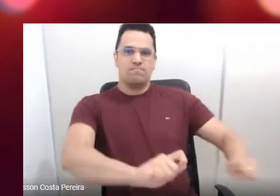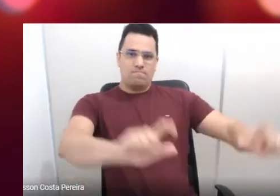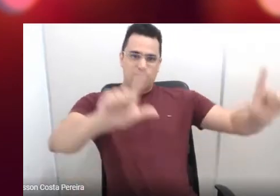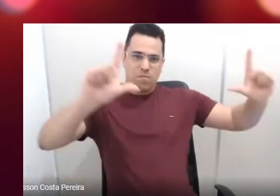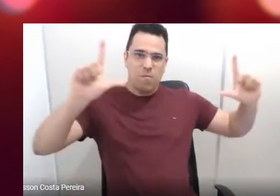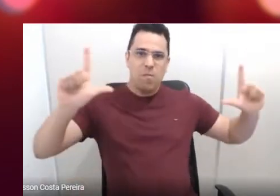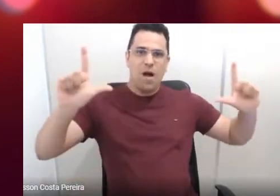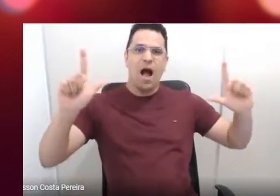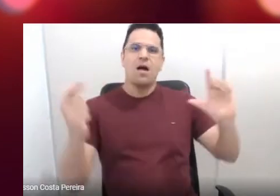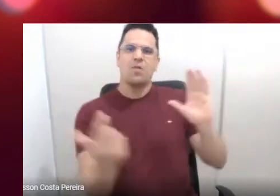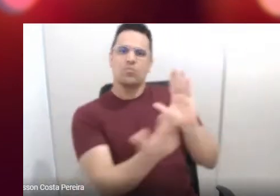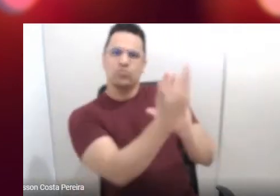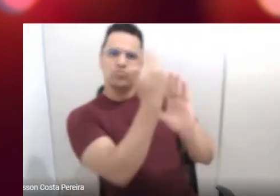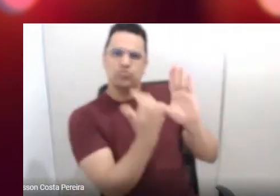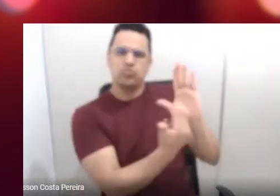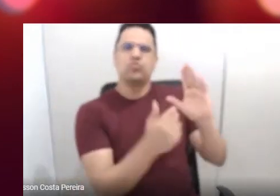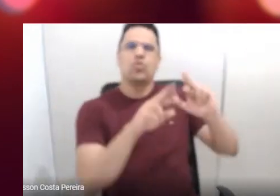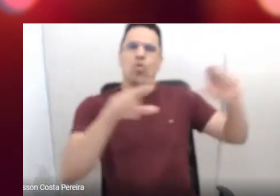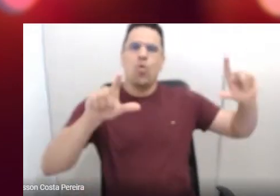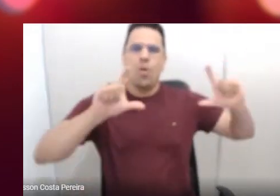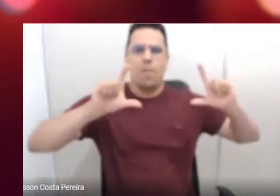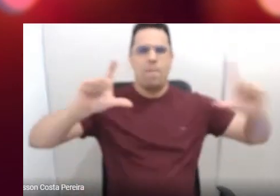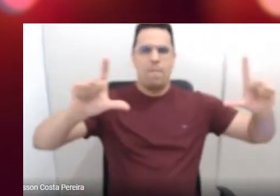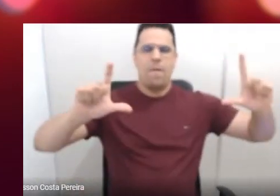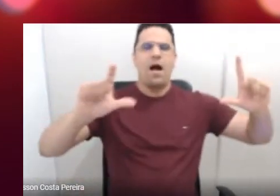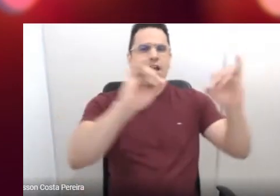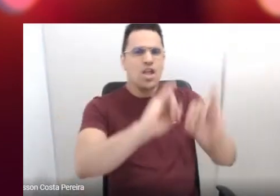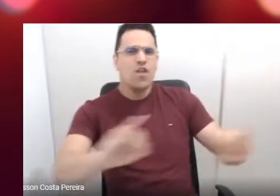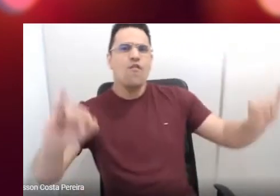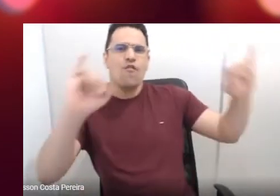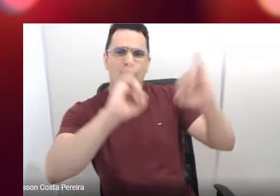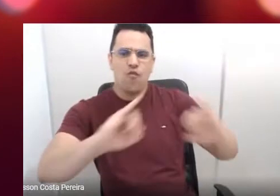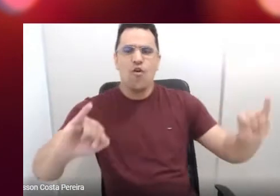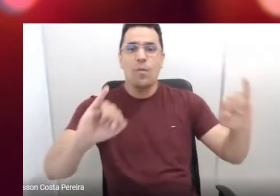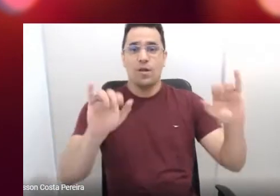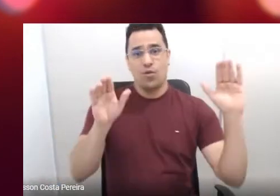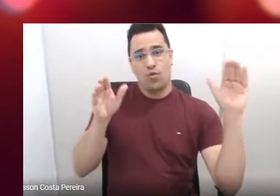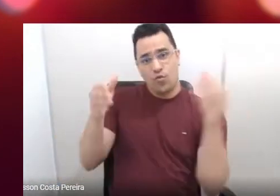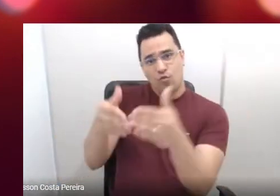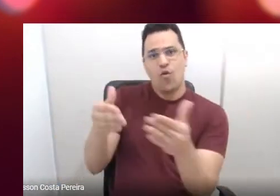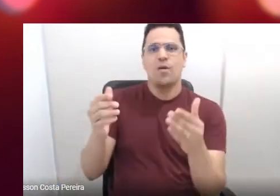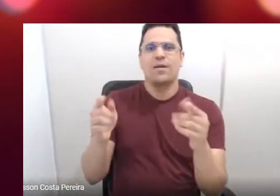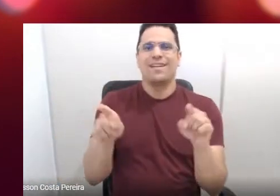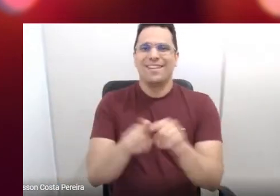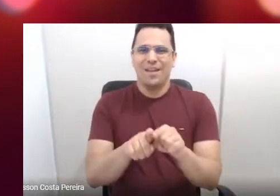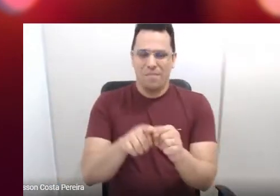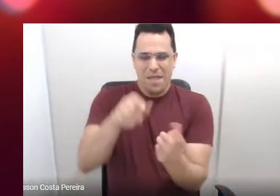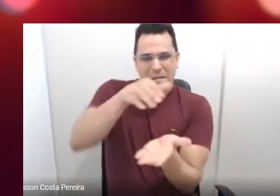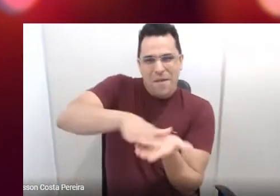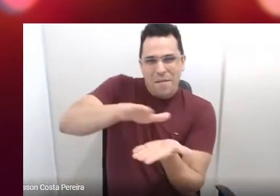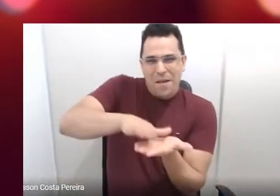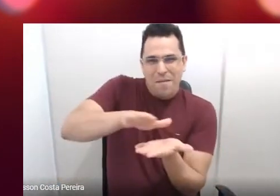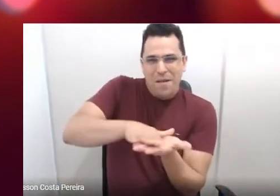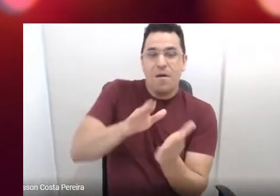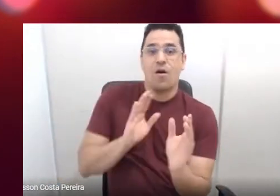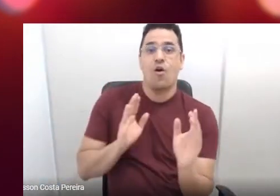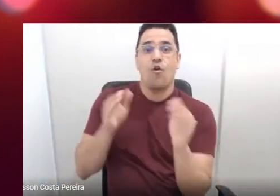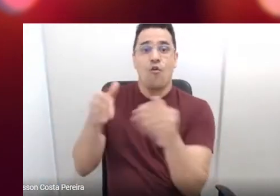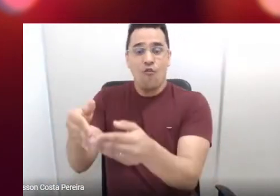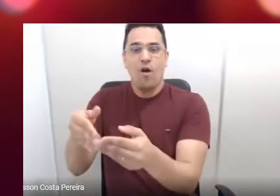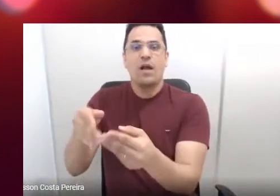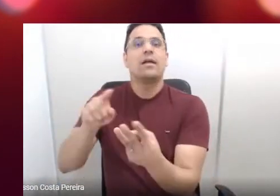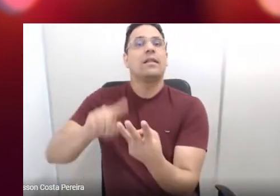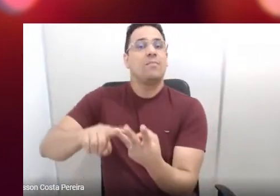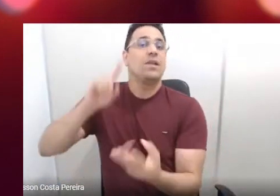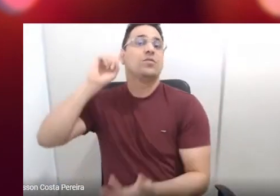de cartazes, cartilhas, folders, cartilhas direcionadas ao público infantil e à comunidade